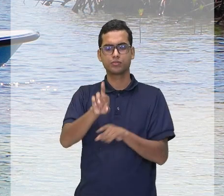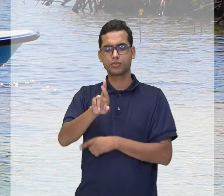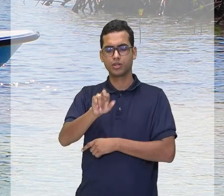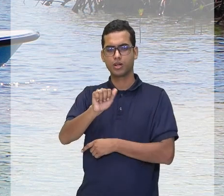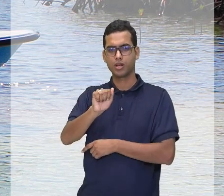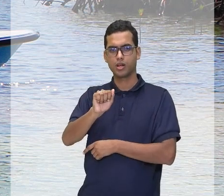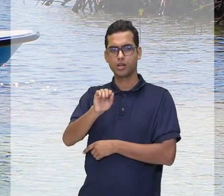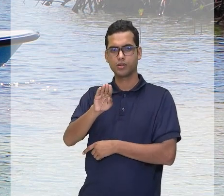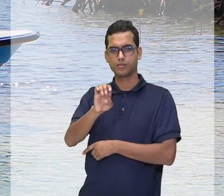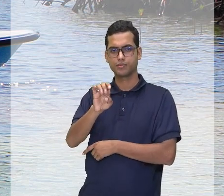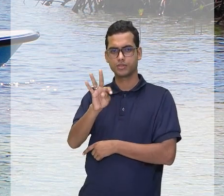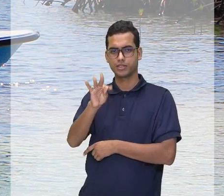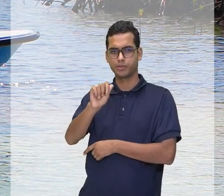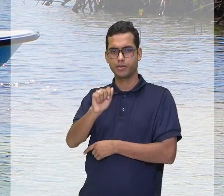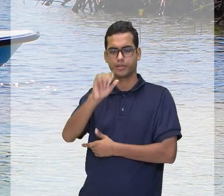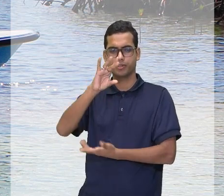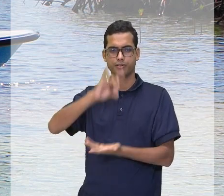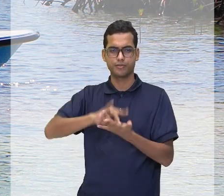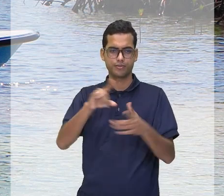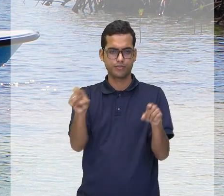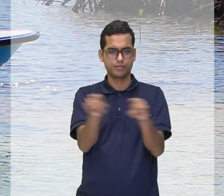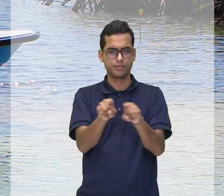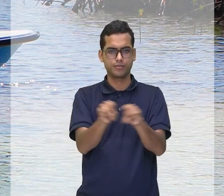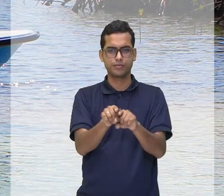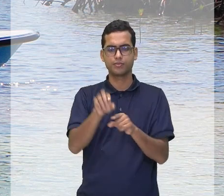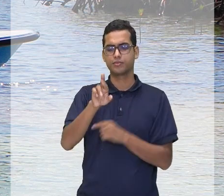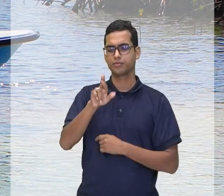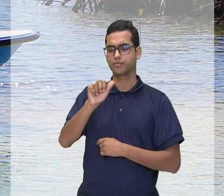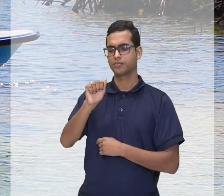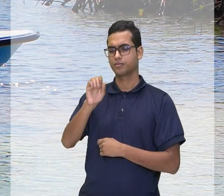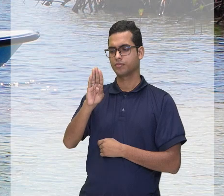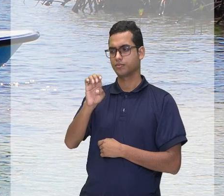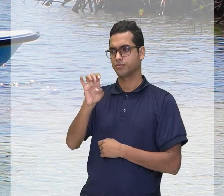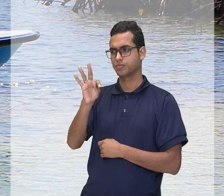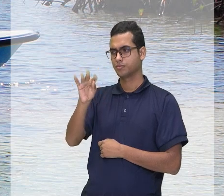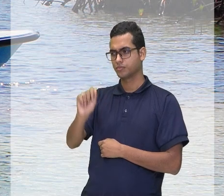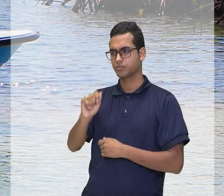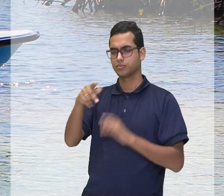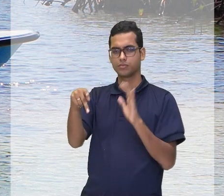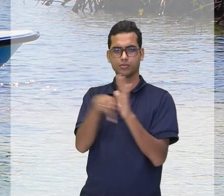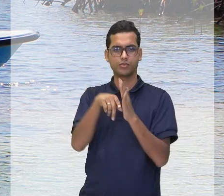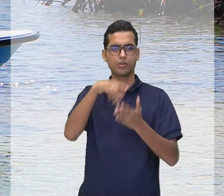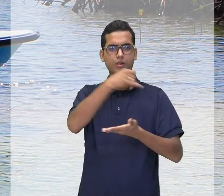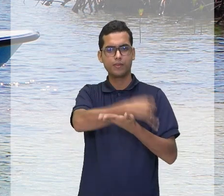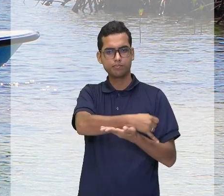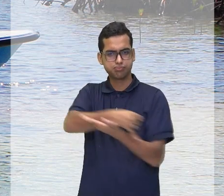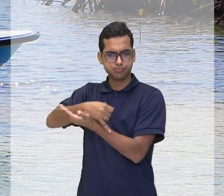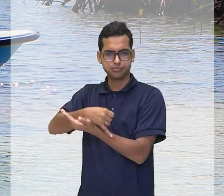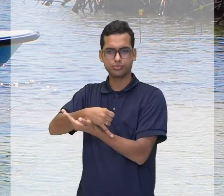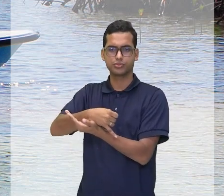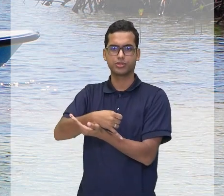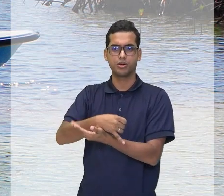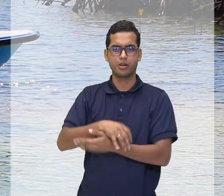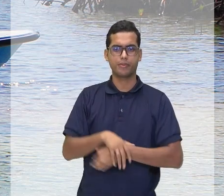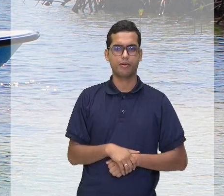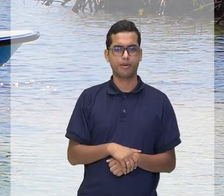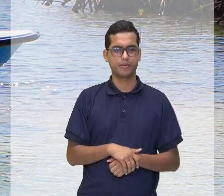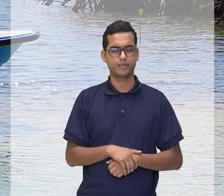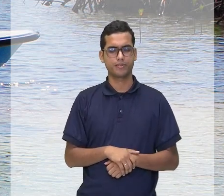rabeta. E como um motor rabeta funciona? Você já se perguntou sobre